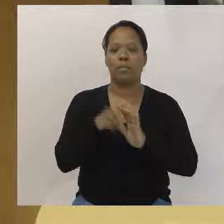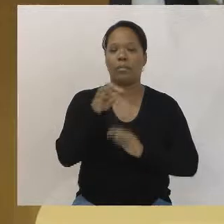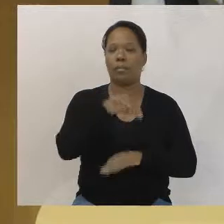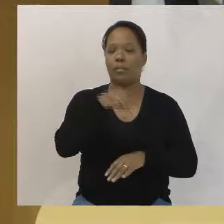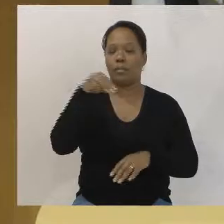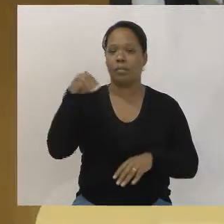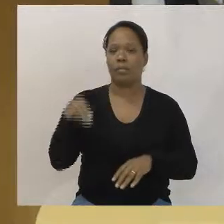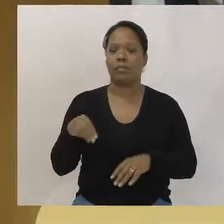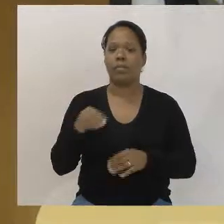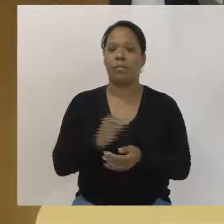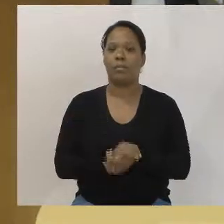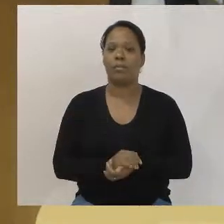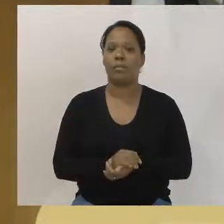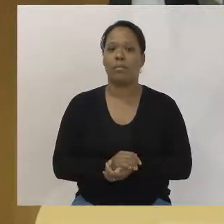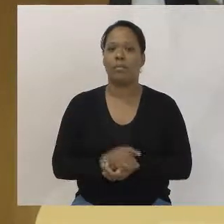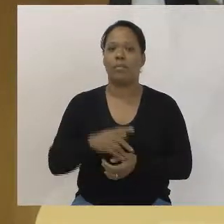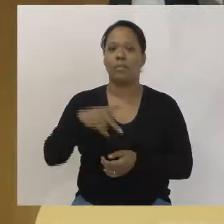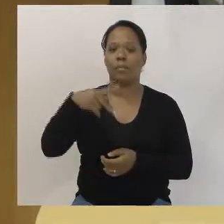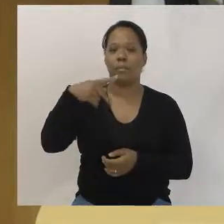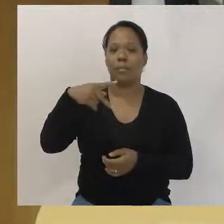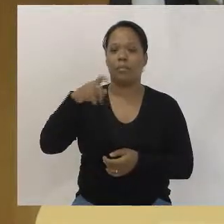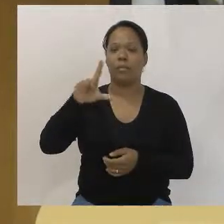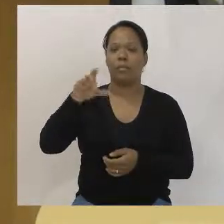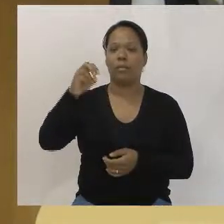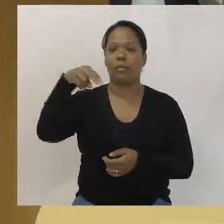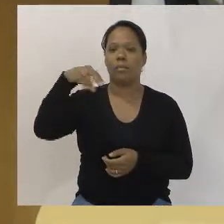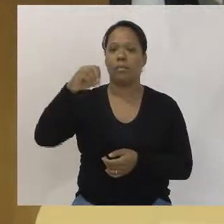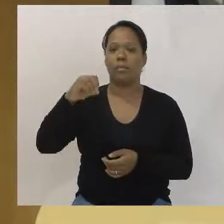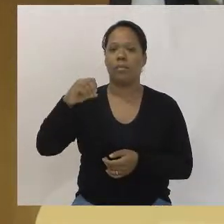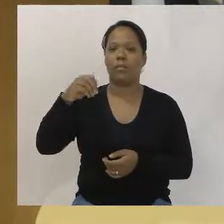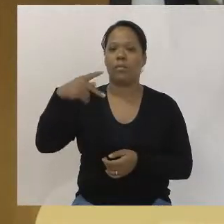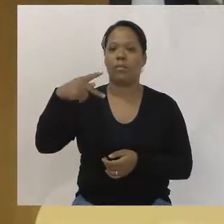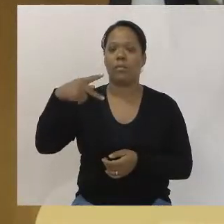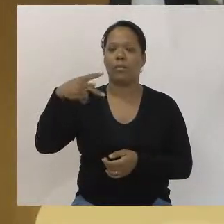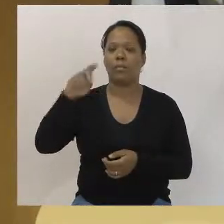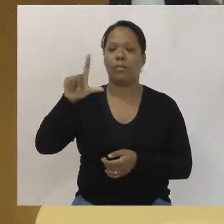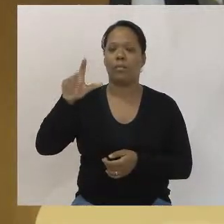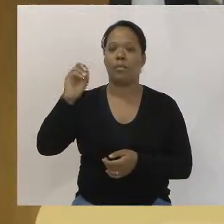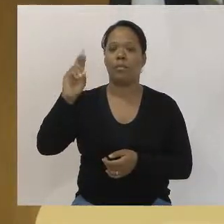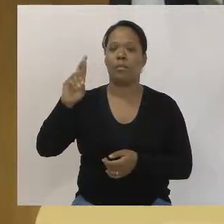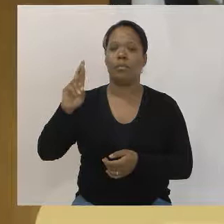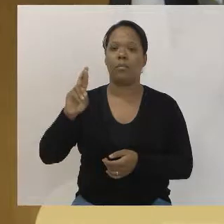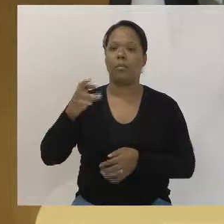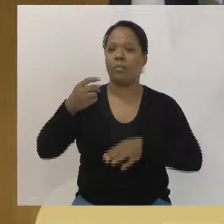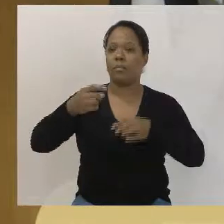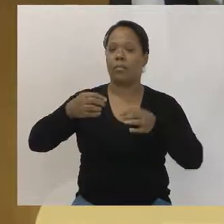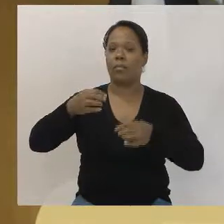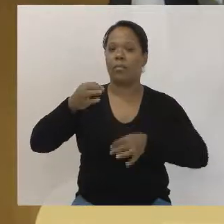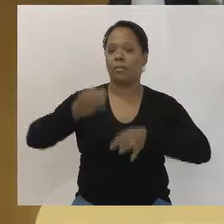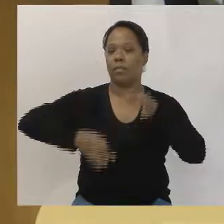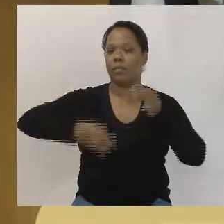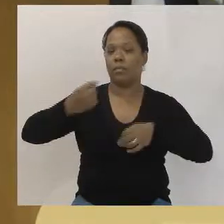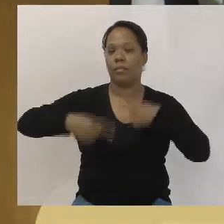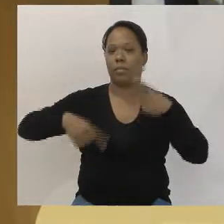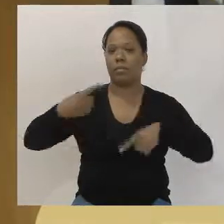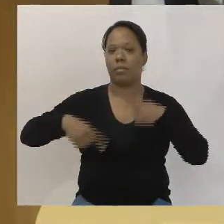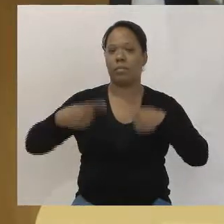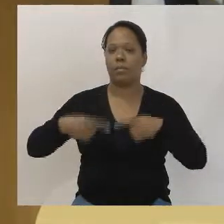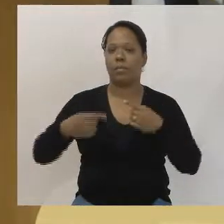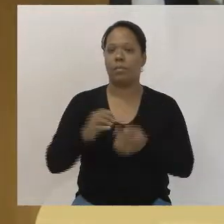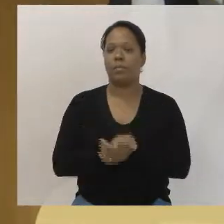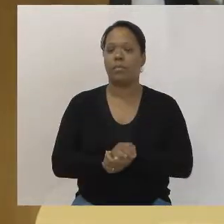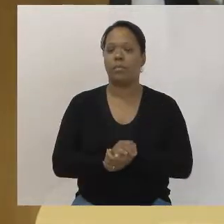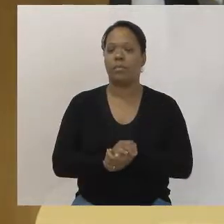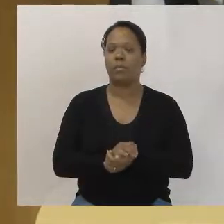eo plano plurianual que determina a política fiscal o contingenciamento dos gastos e as